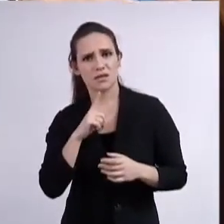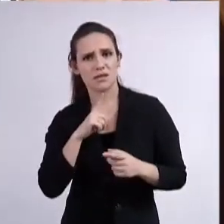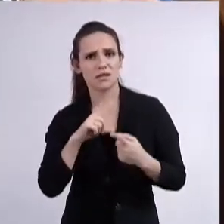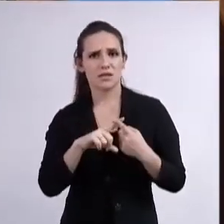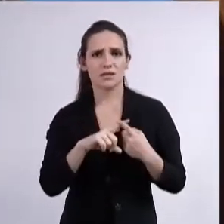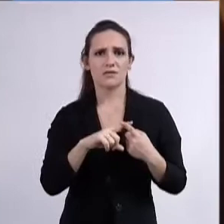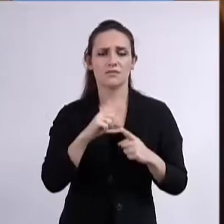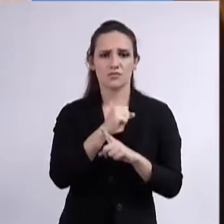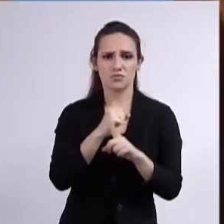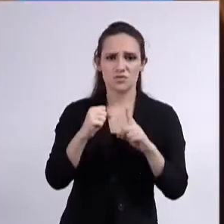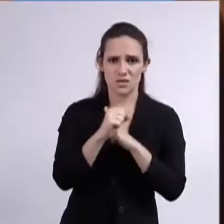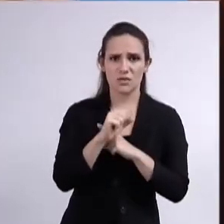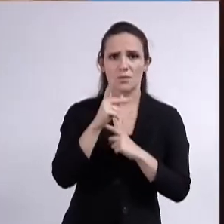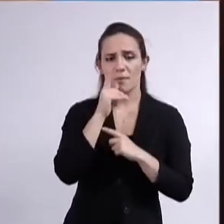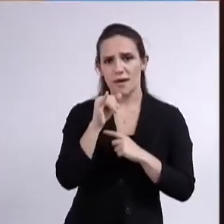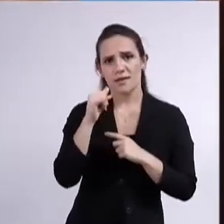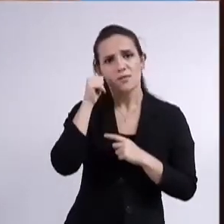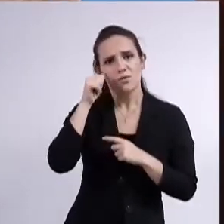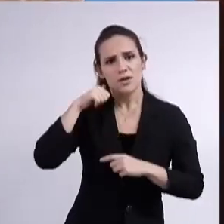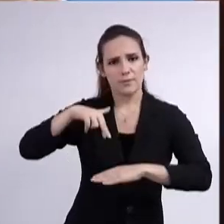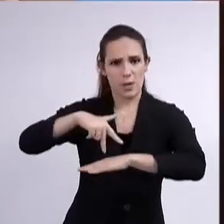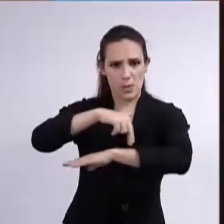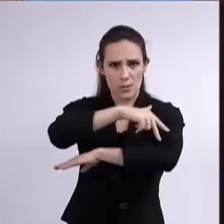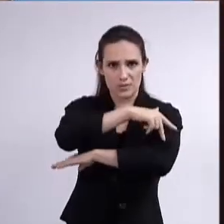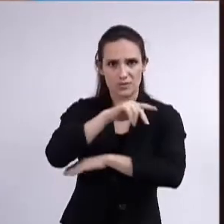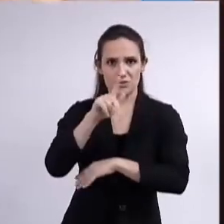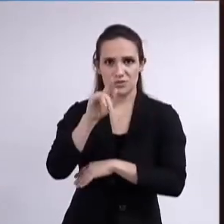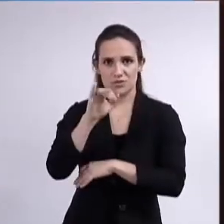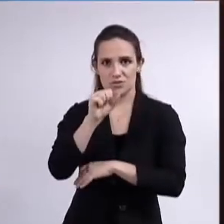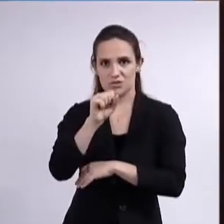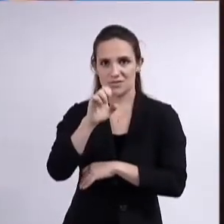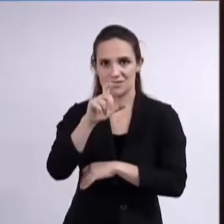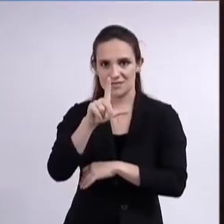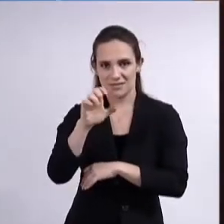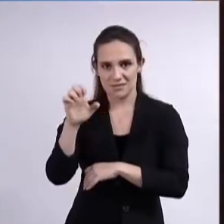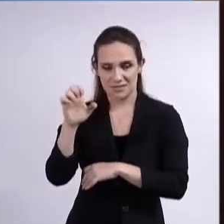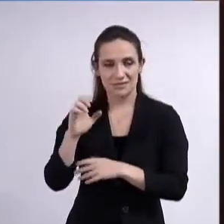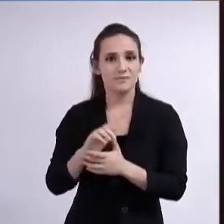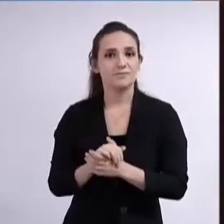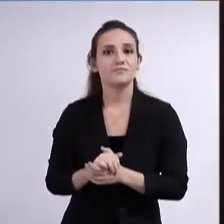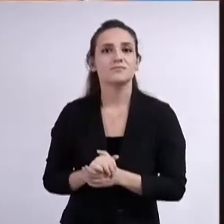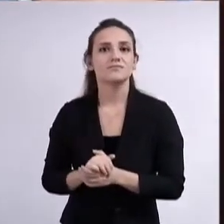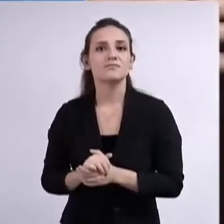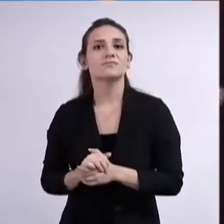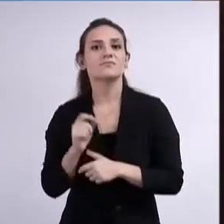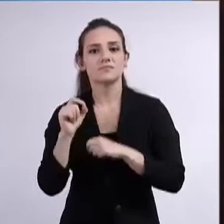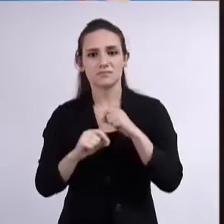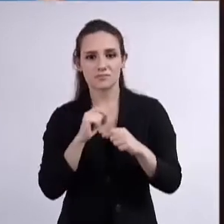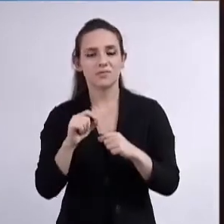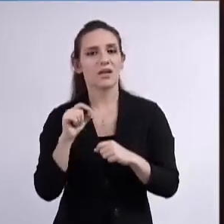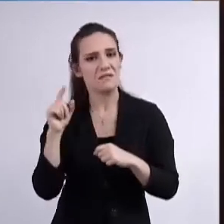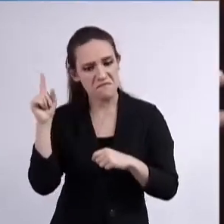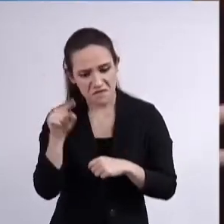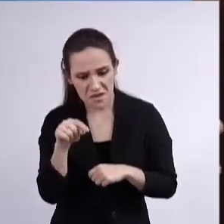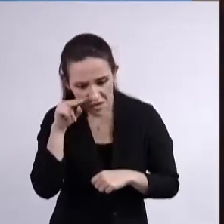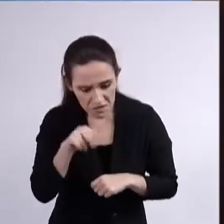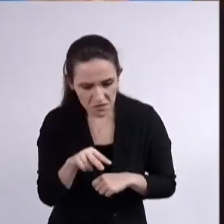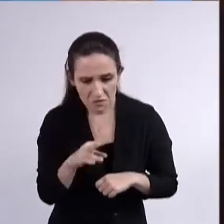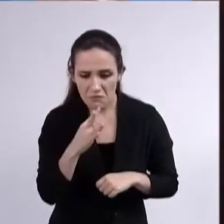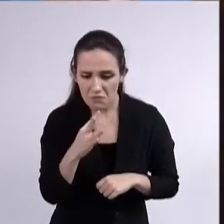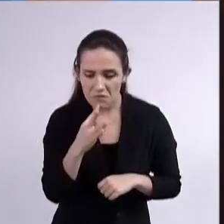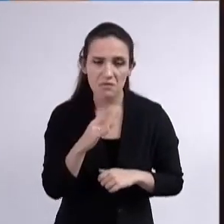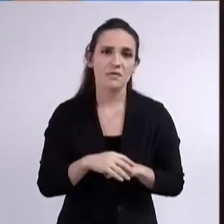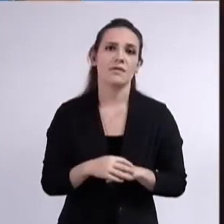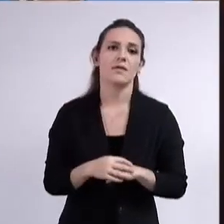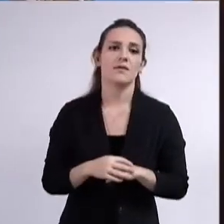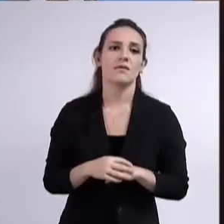veio conhecer, e que esse projeto foi a célula para ser criado a Rede Solidária, que hoje o governo do estado toca